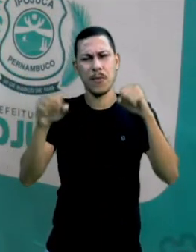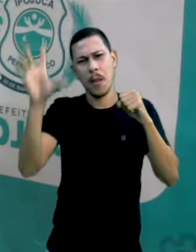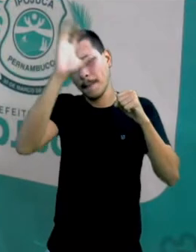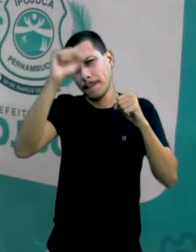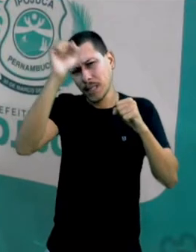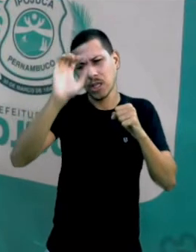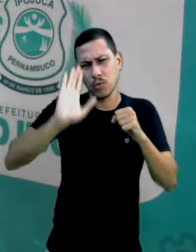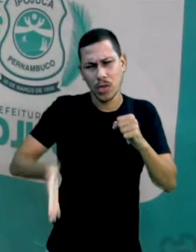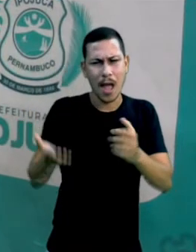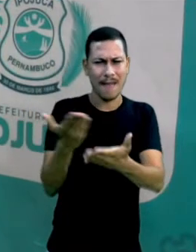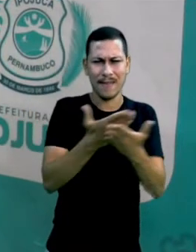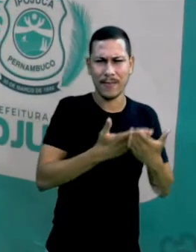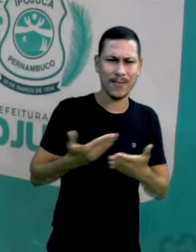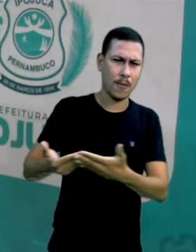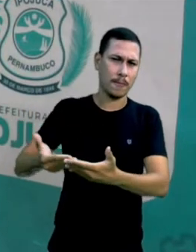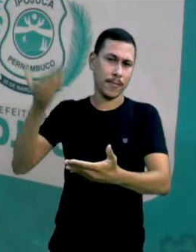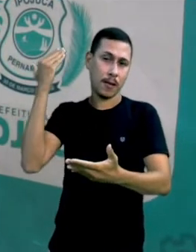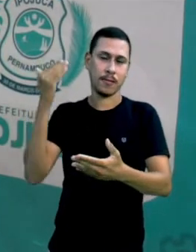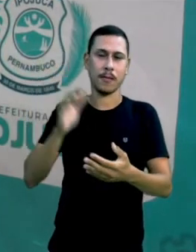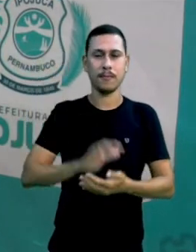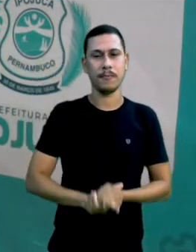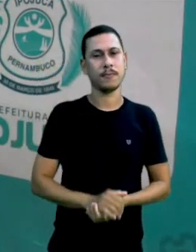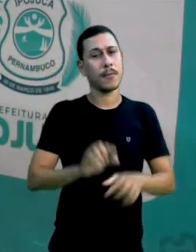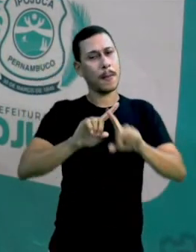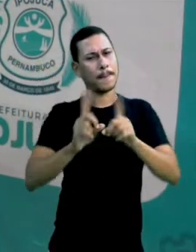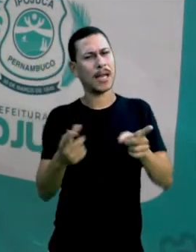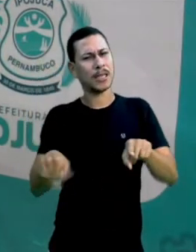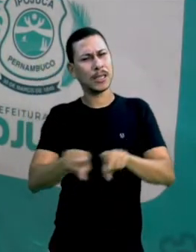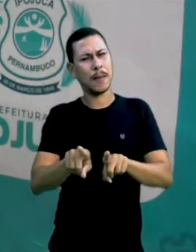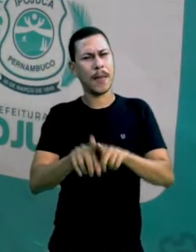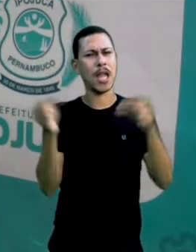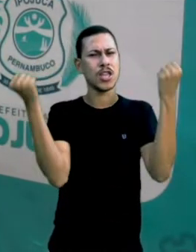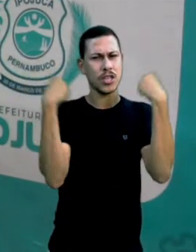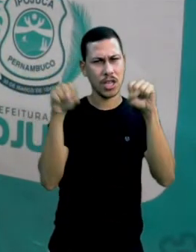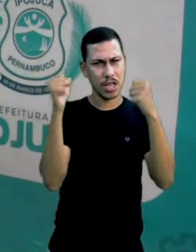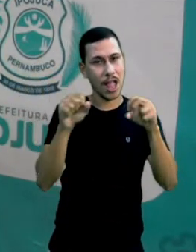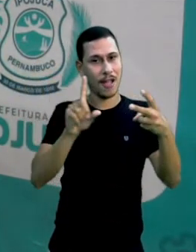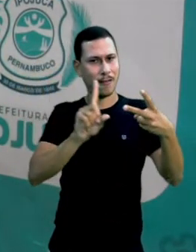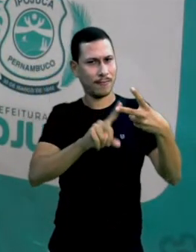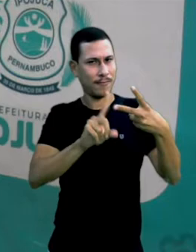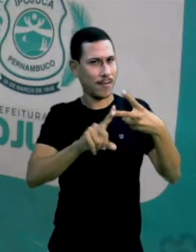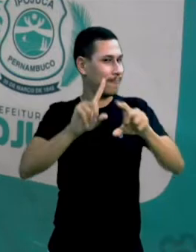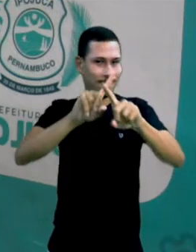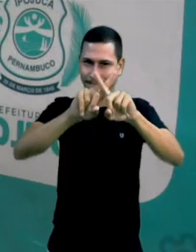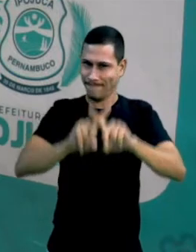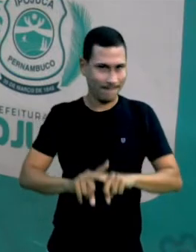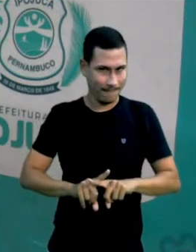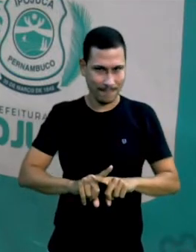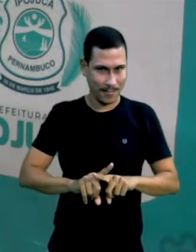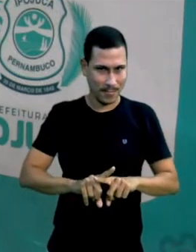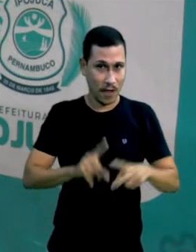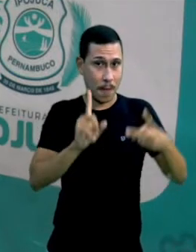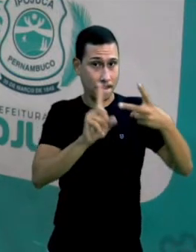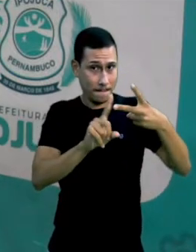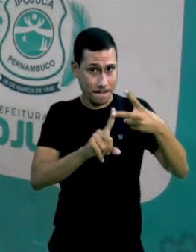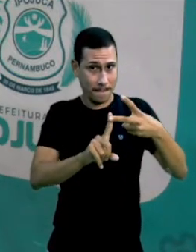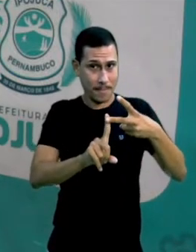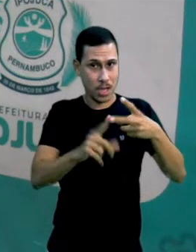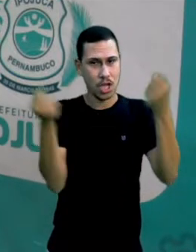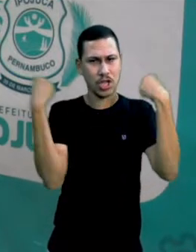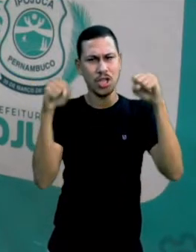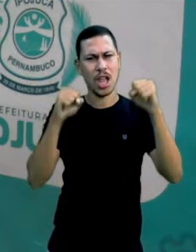gente já viu em outros momentos. Mas além desse campo, tem também os não competitivos, tá? Ginástica laboral,